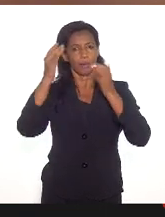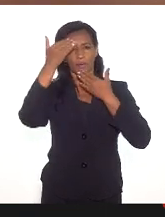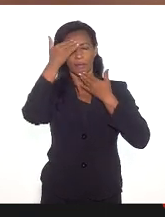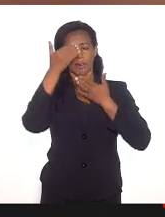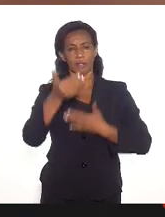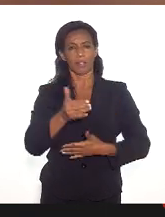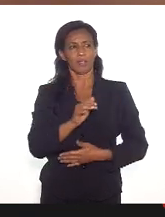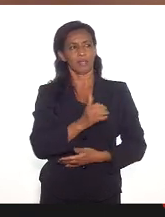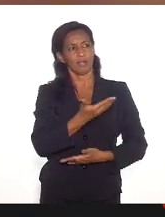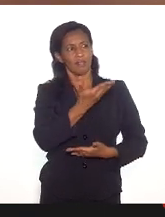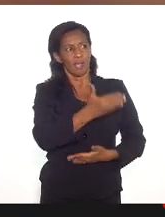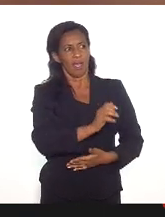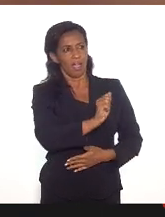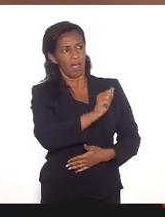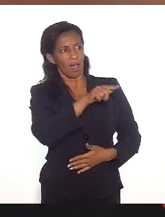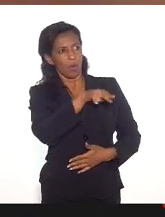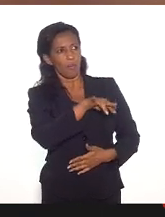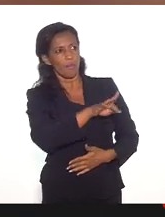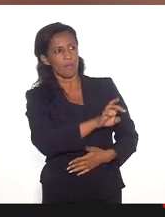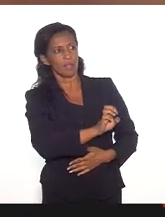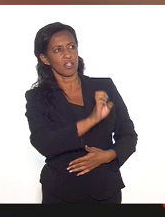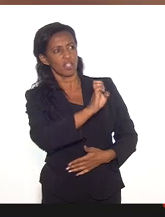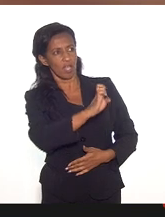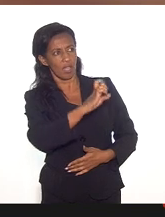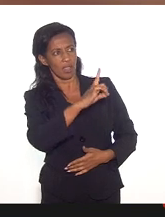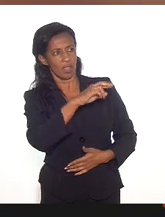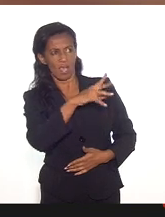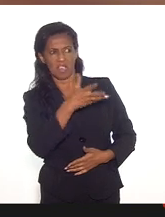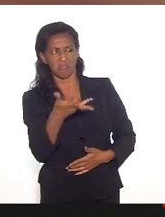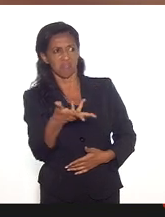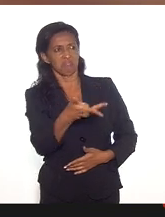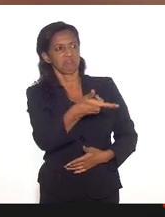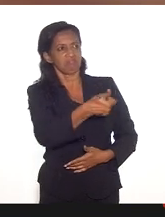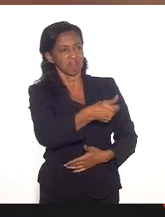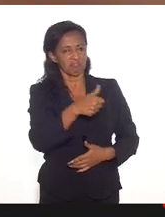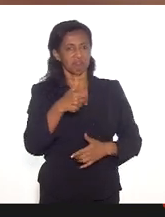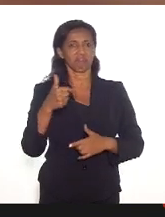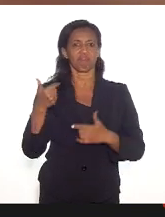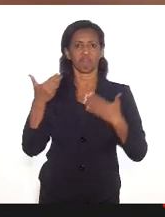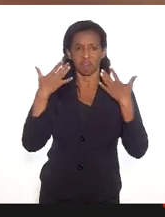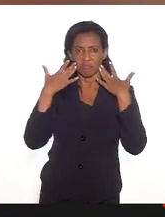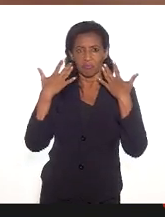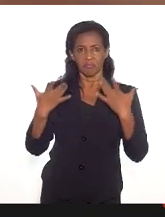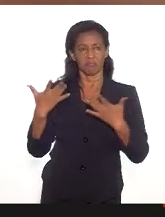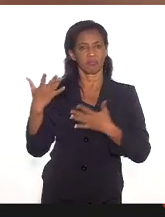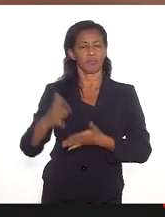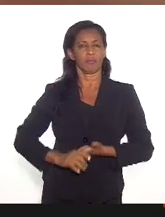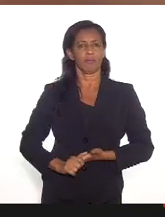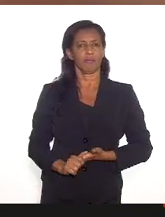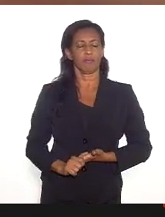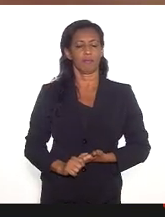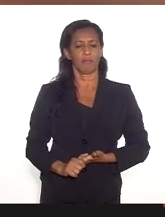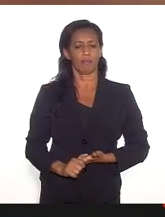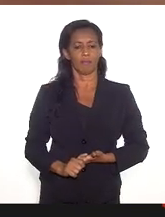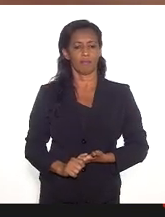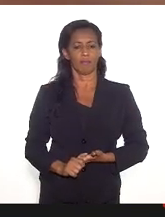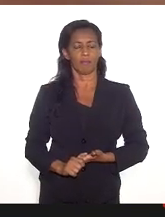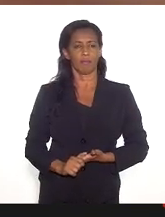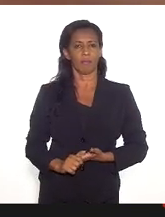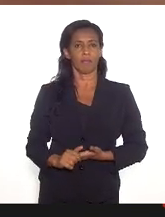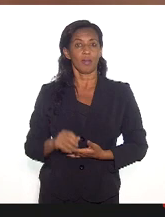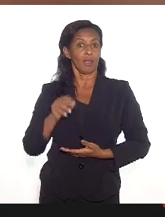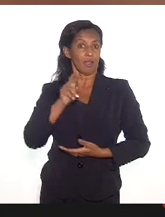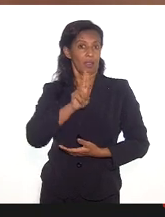ao almirante Edésio a brilhante apresentação. Do ponto de vista da